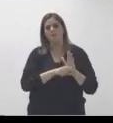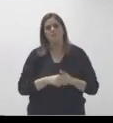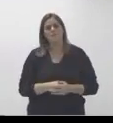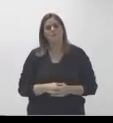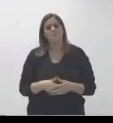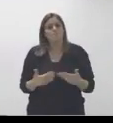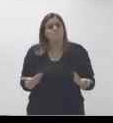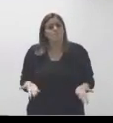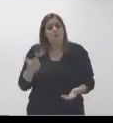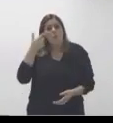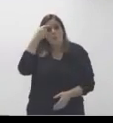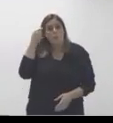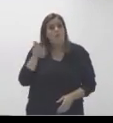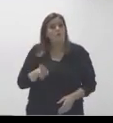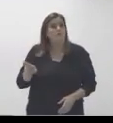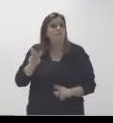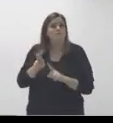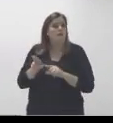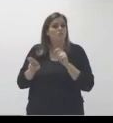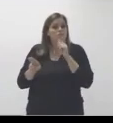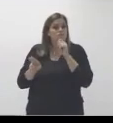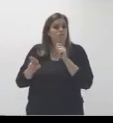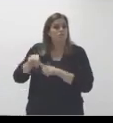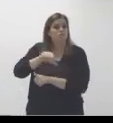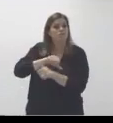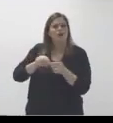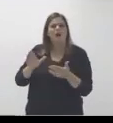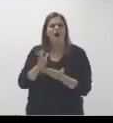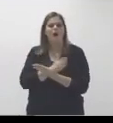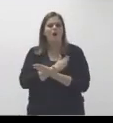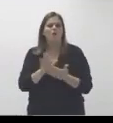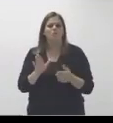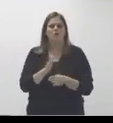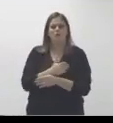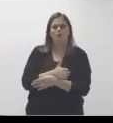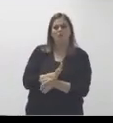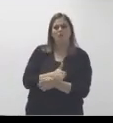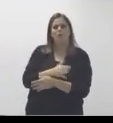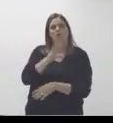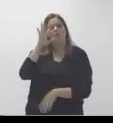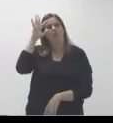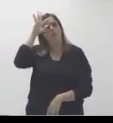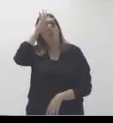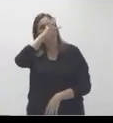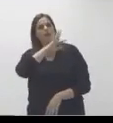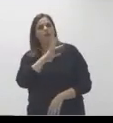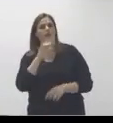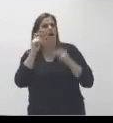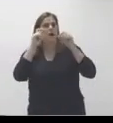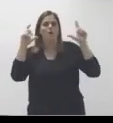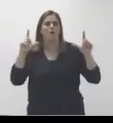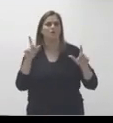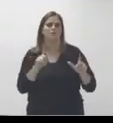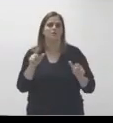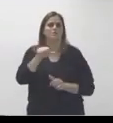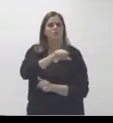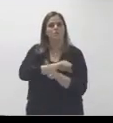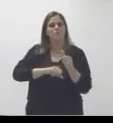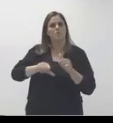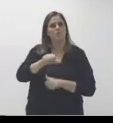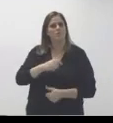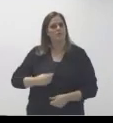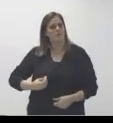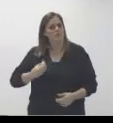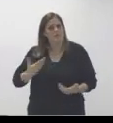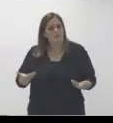elas ainda seguem muito desatentas as alterações ocorridas no mundo da vida no